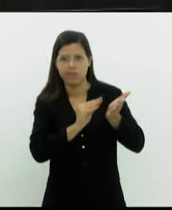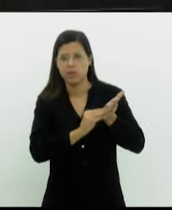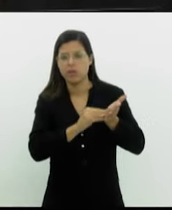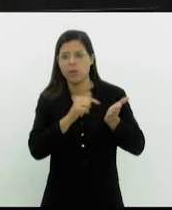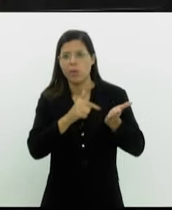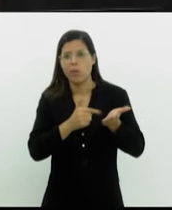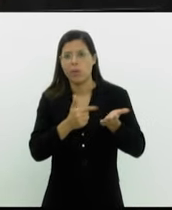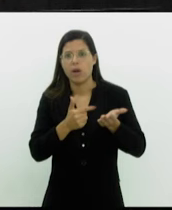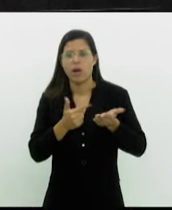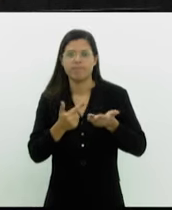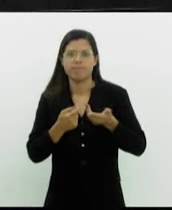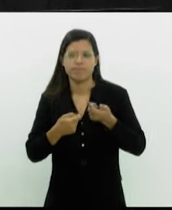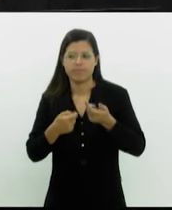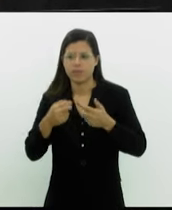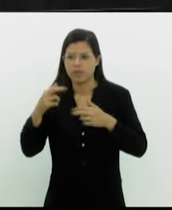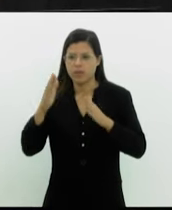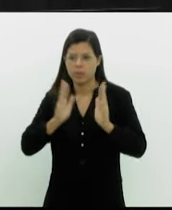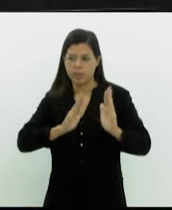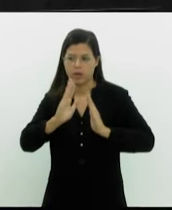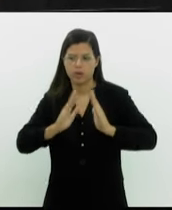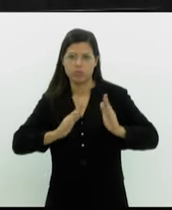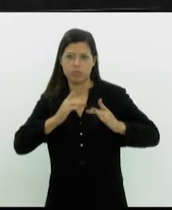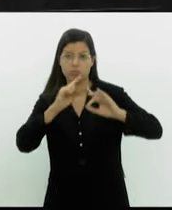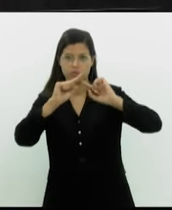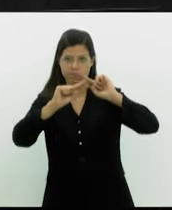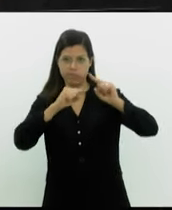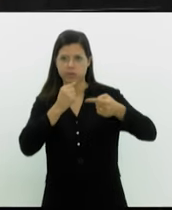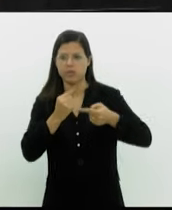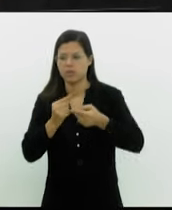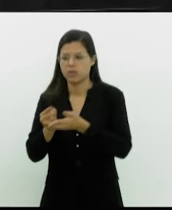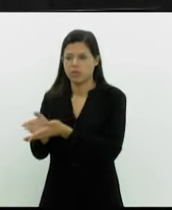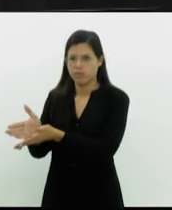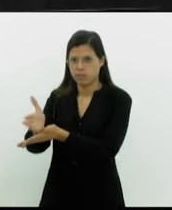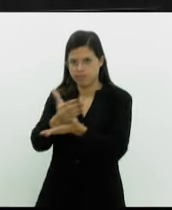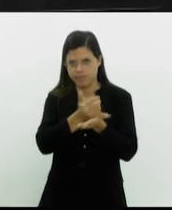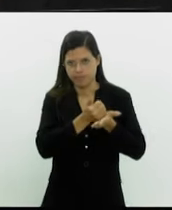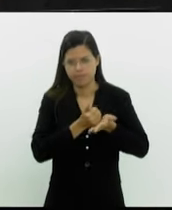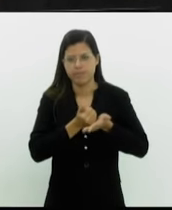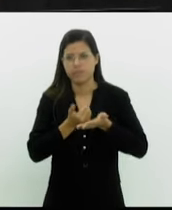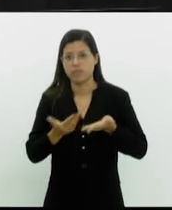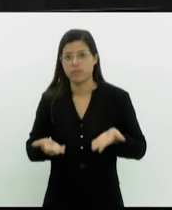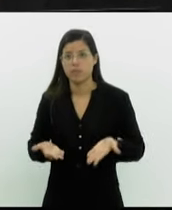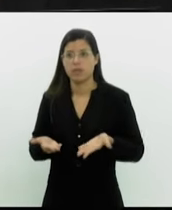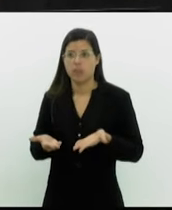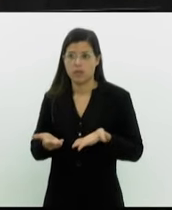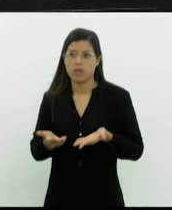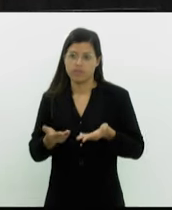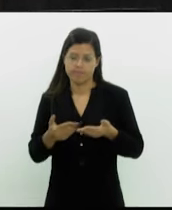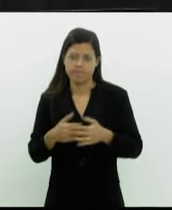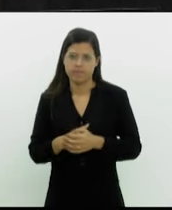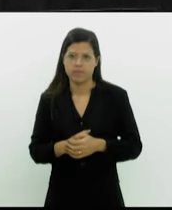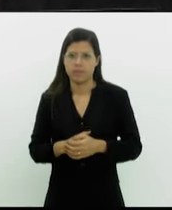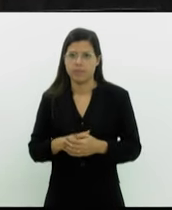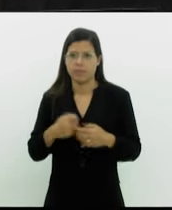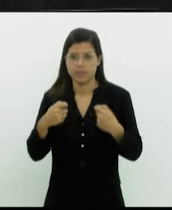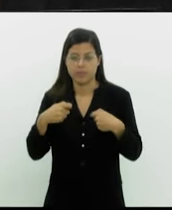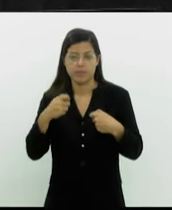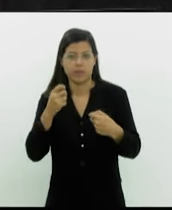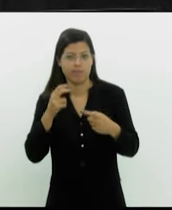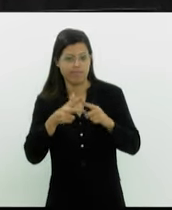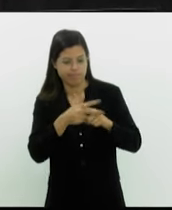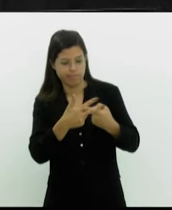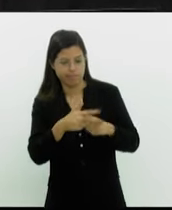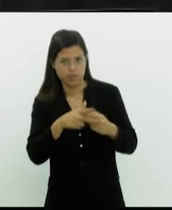recuperação fiscal? Então, esse foi o primeiro ponto solicitado, a revisão dessa multa.